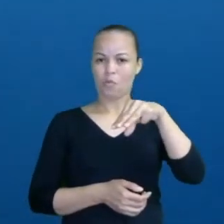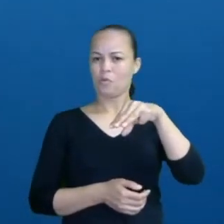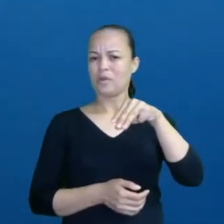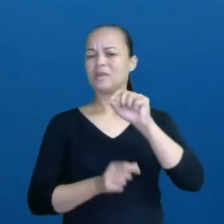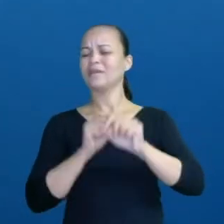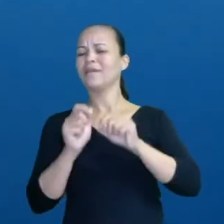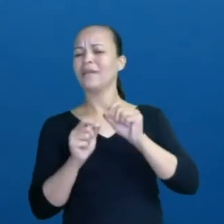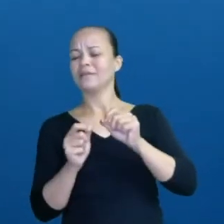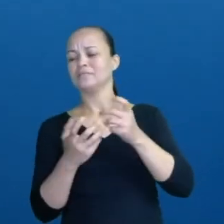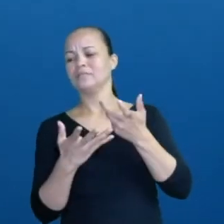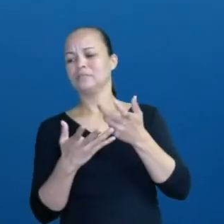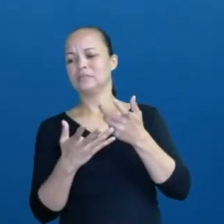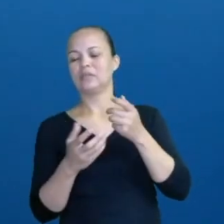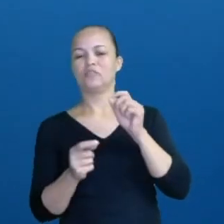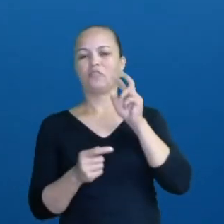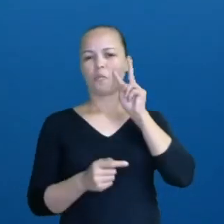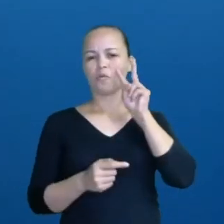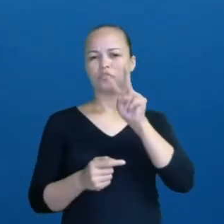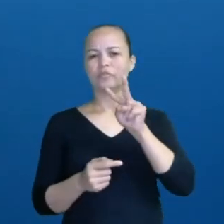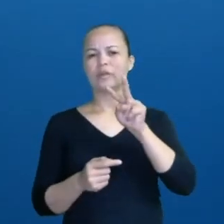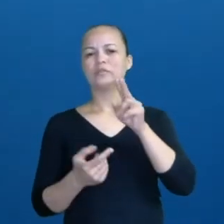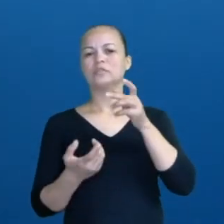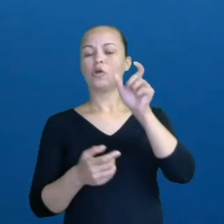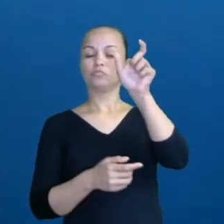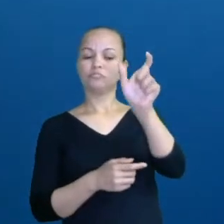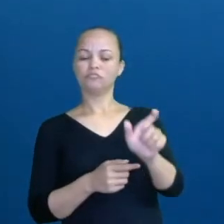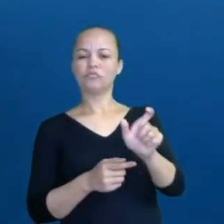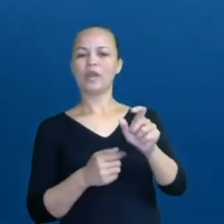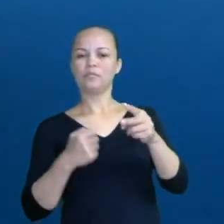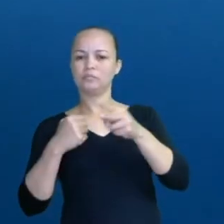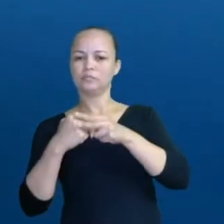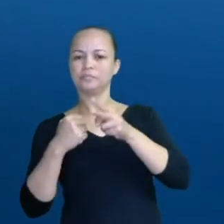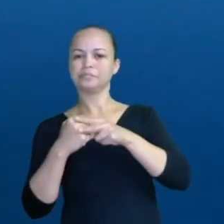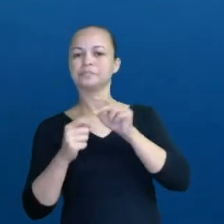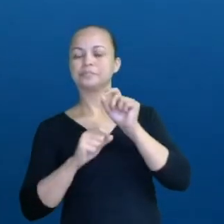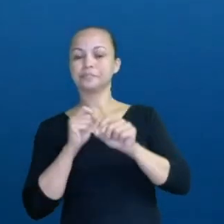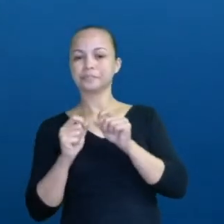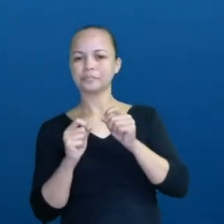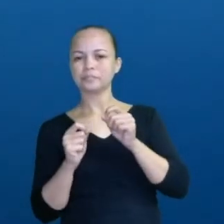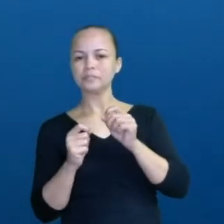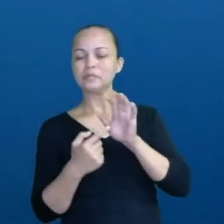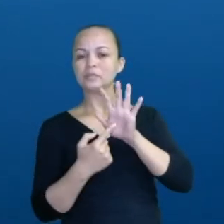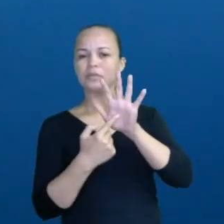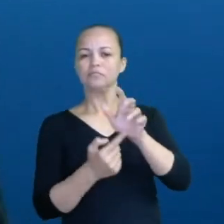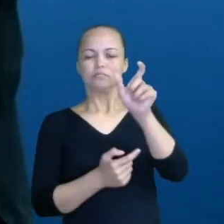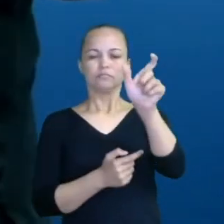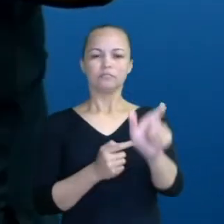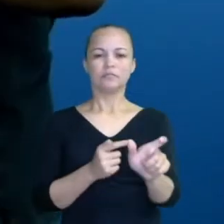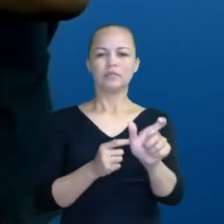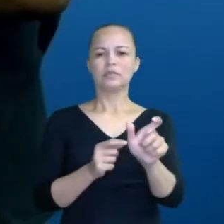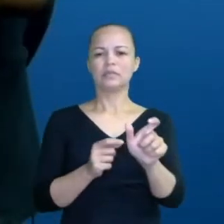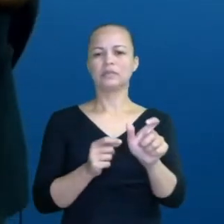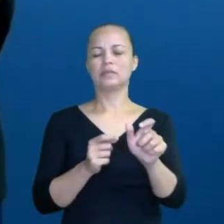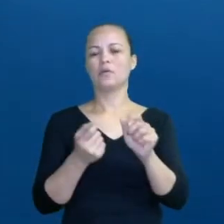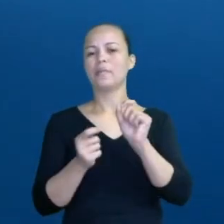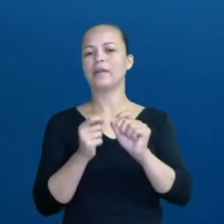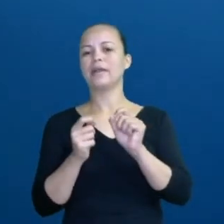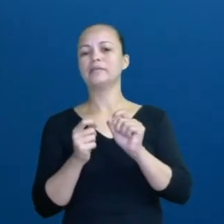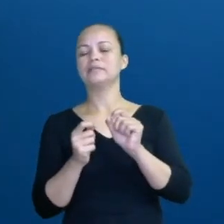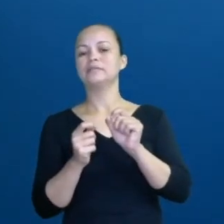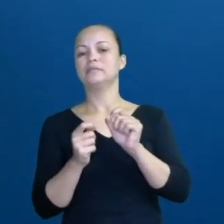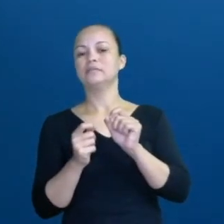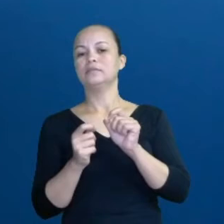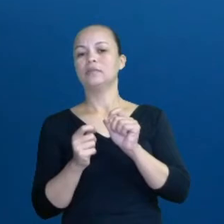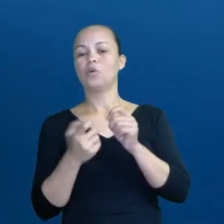identificar o sujeito através da terminação do verbo. Mas o sujeito não aparece escrito na frase. Então, o